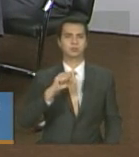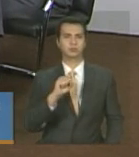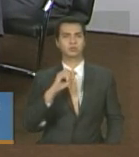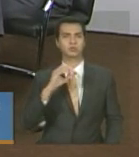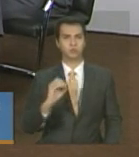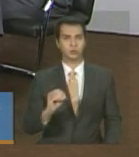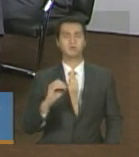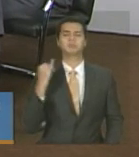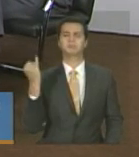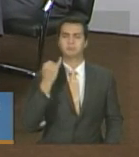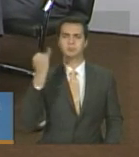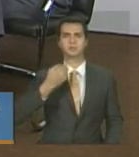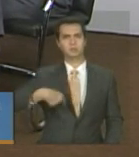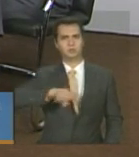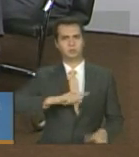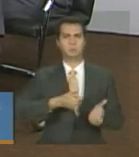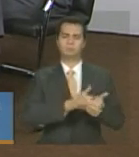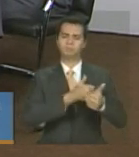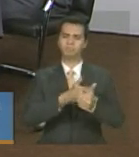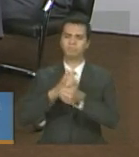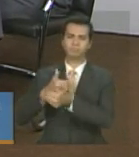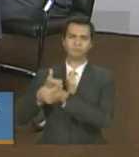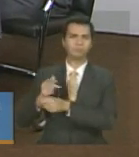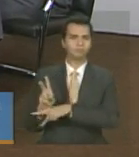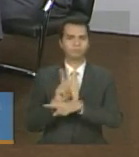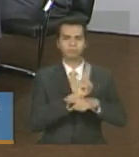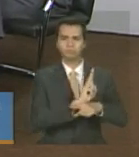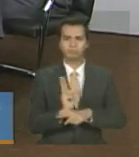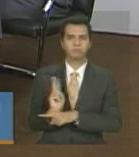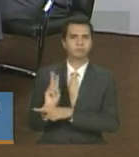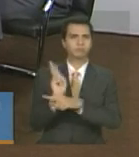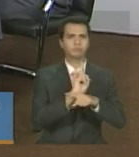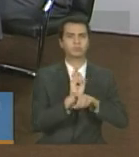de monitoramento para consolidar o sistema.